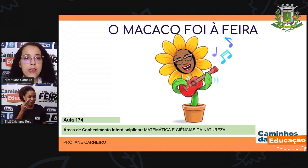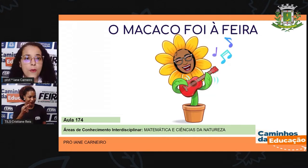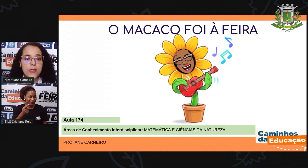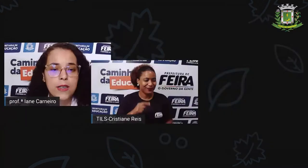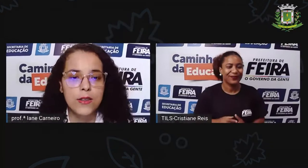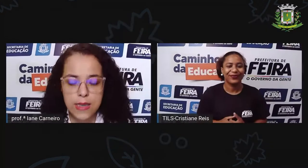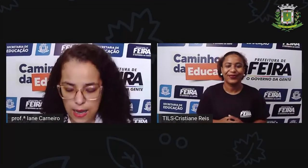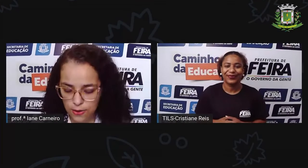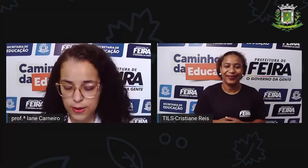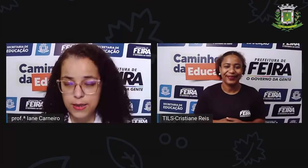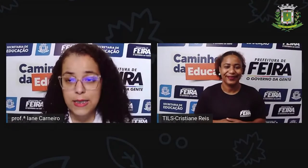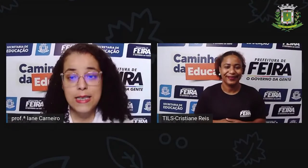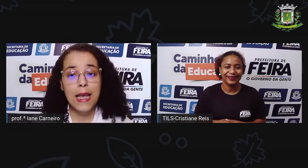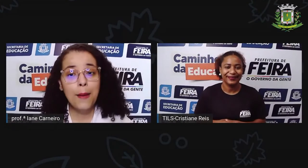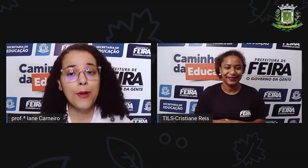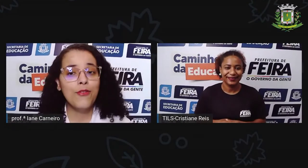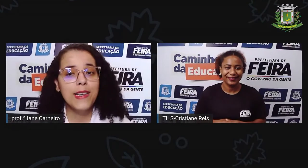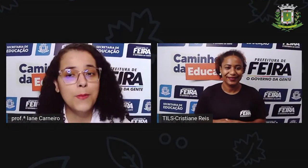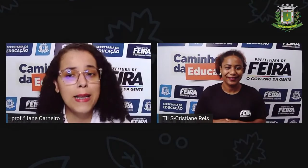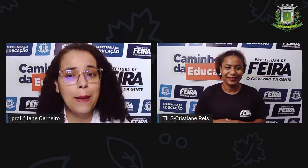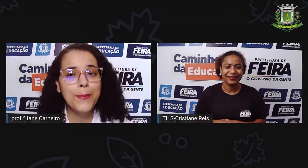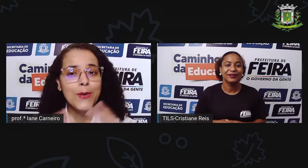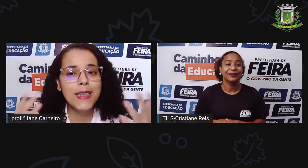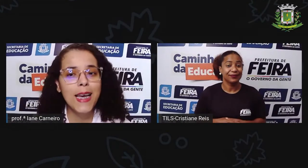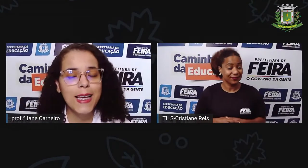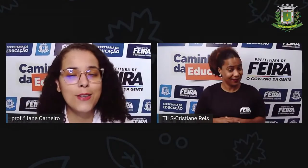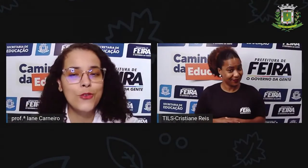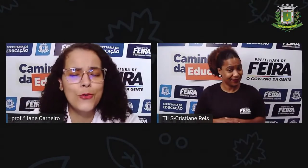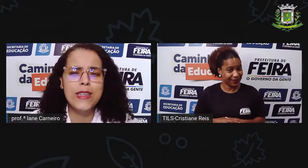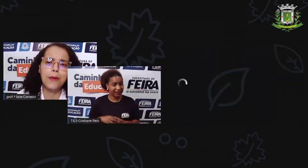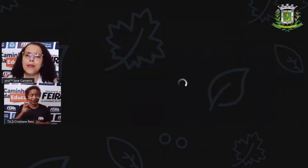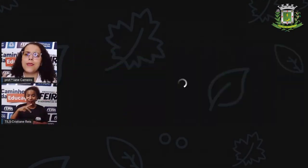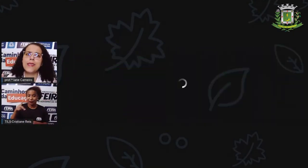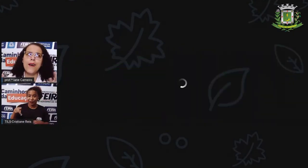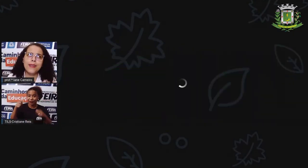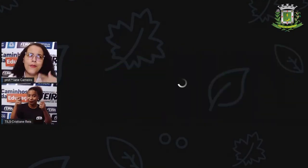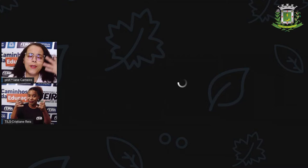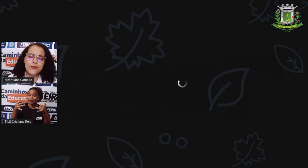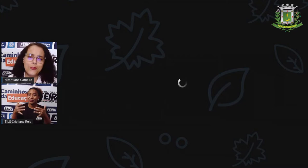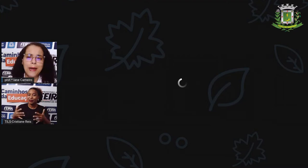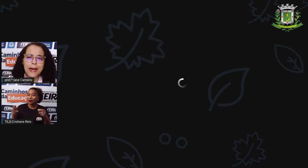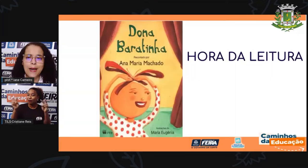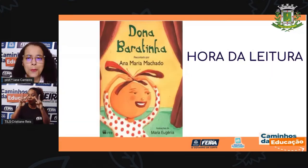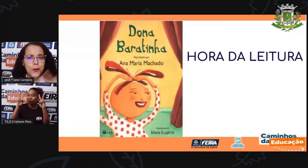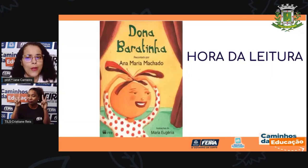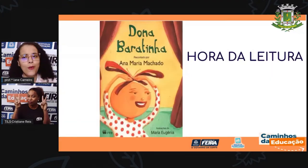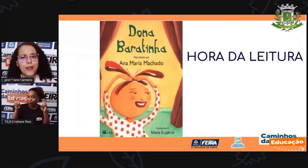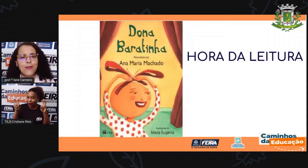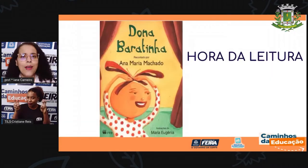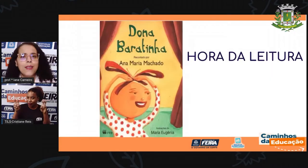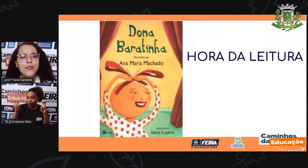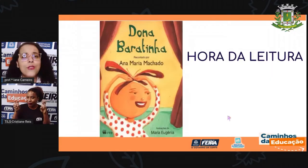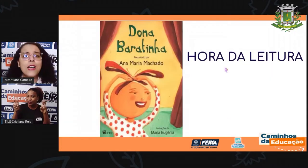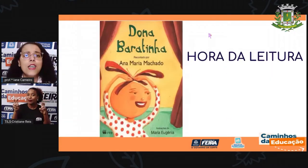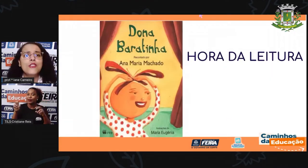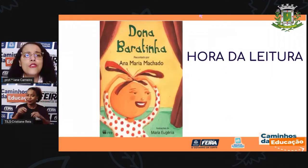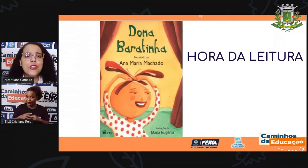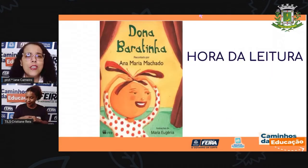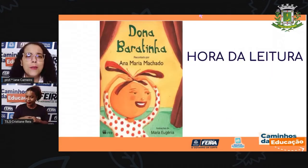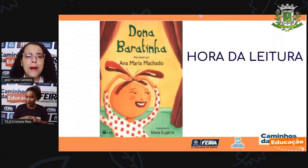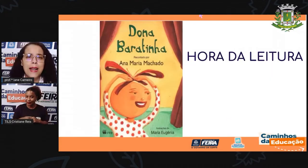gente dar sequência à nossa aula. E aí a Pro vai explicar por que é que o tema da nossa aula está falando de macaco, Pro e agora está falando